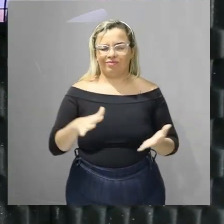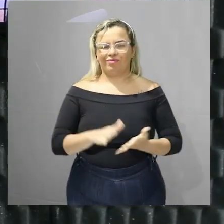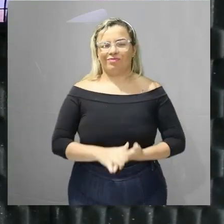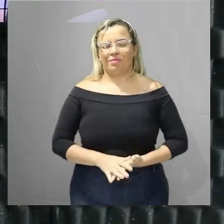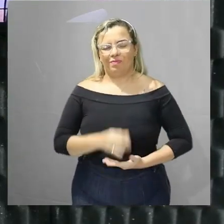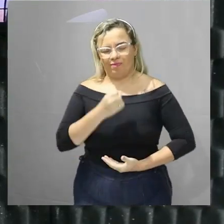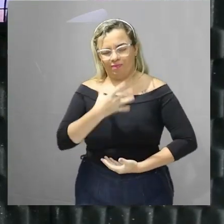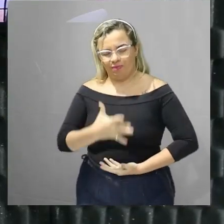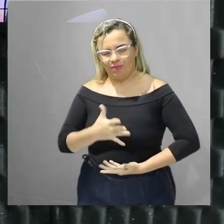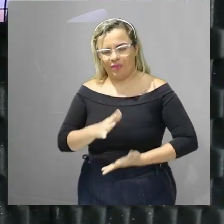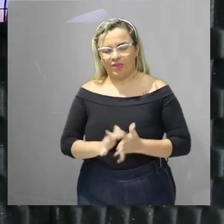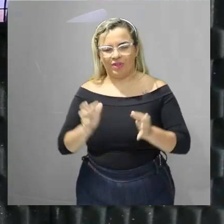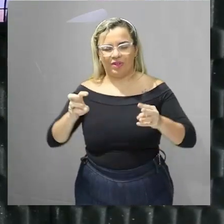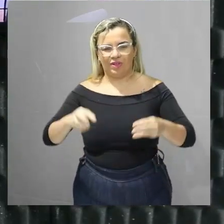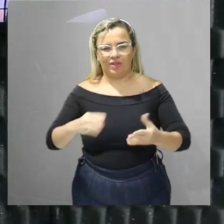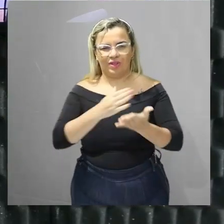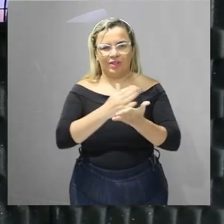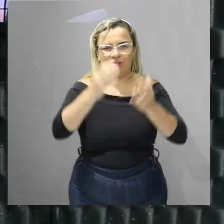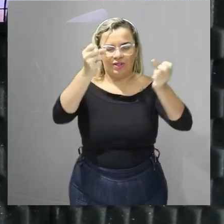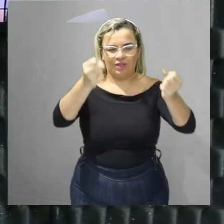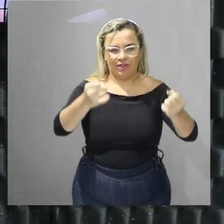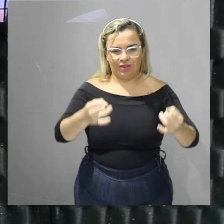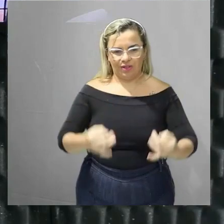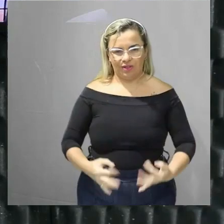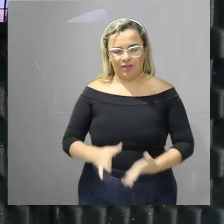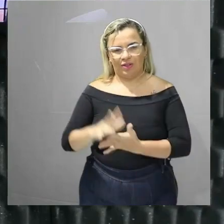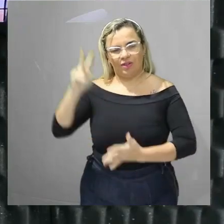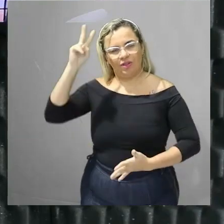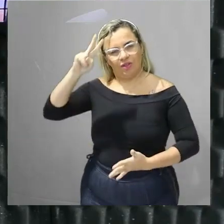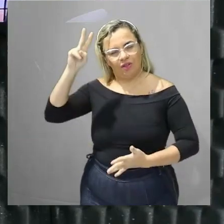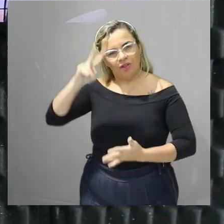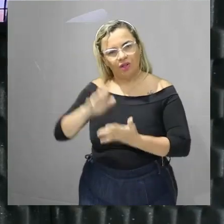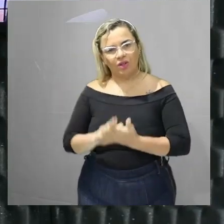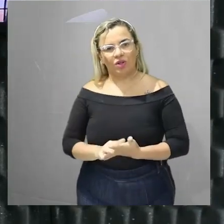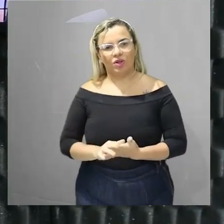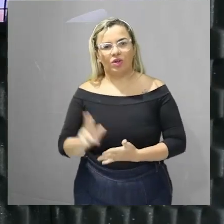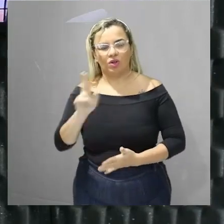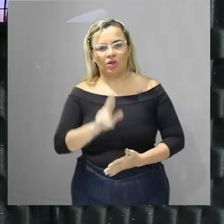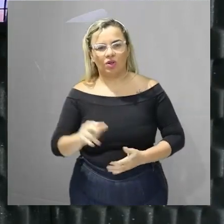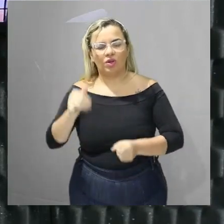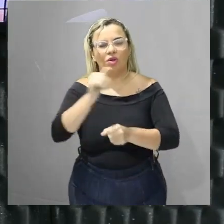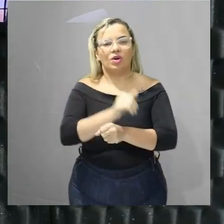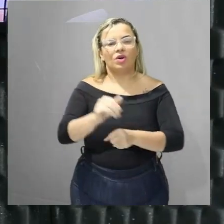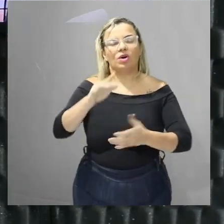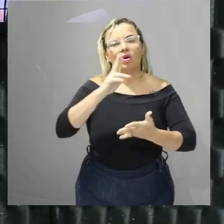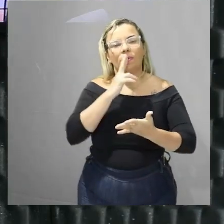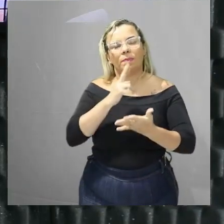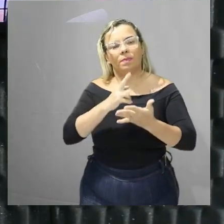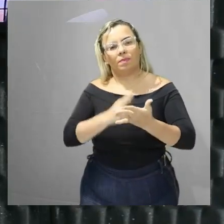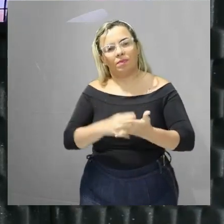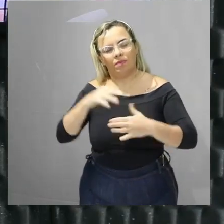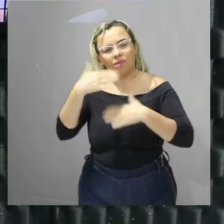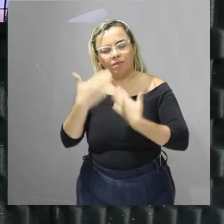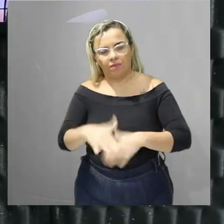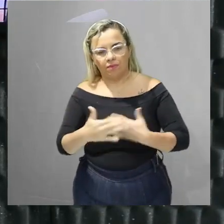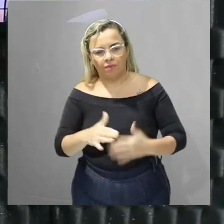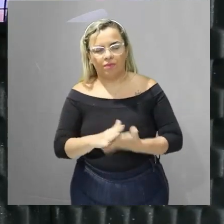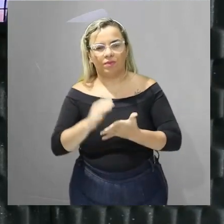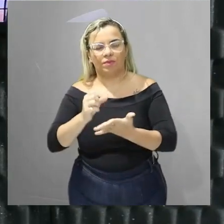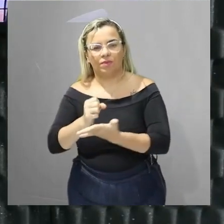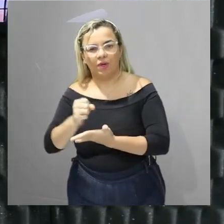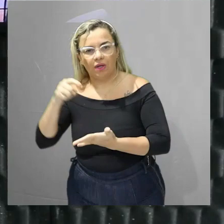essa explicação inicial, te lembro mais uma vez, nós estamos utilizando uma estratégia de resolução de questões, tá?